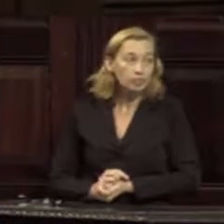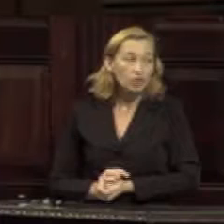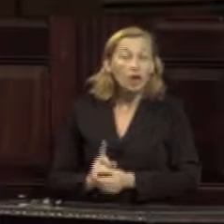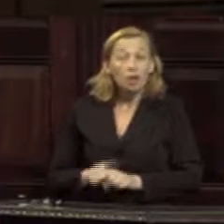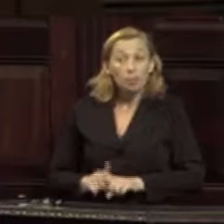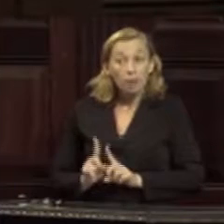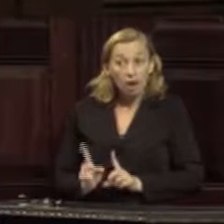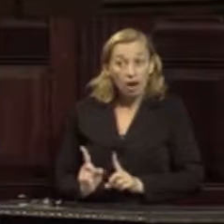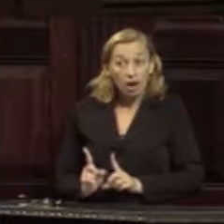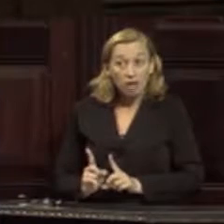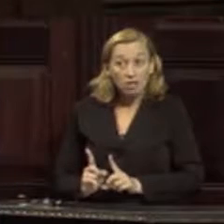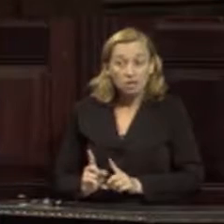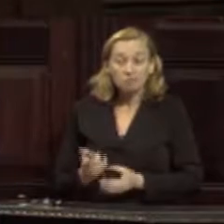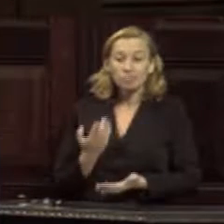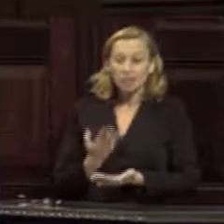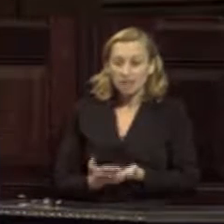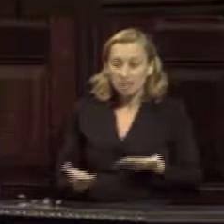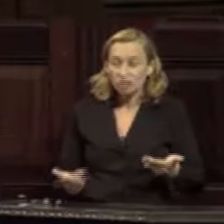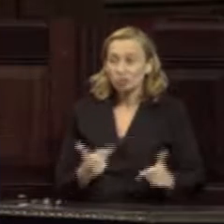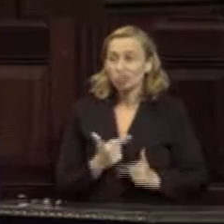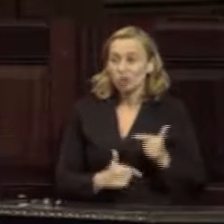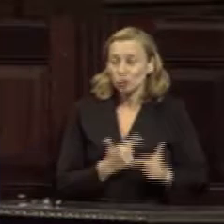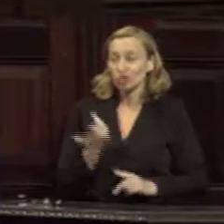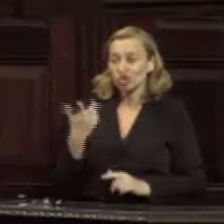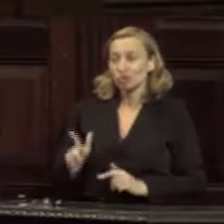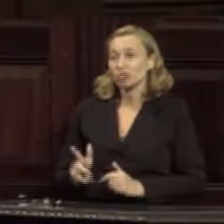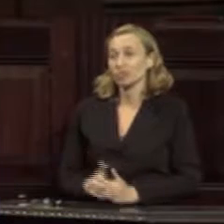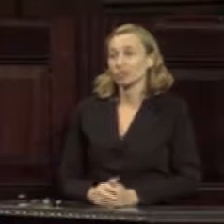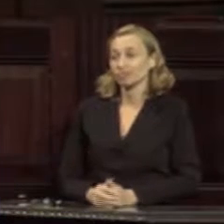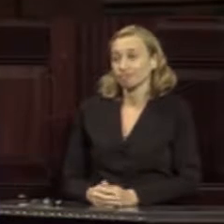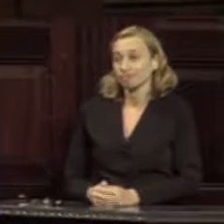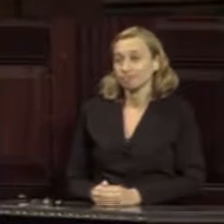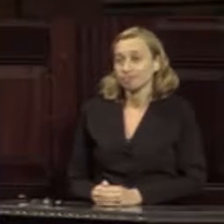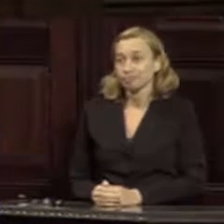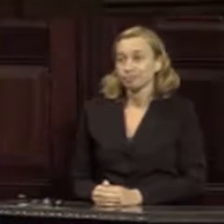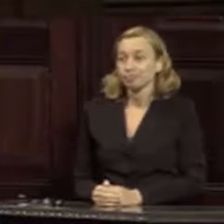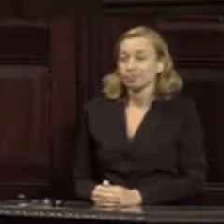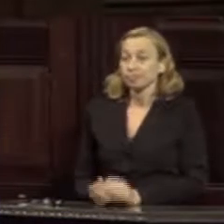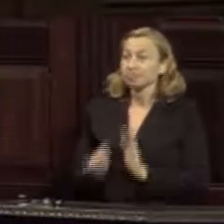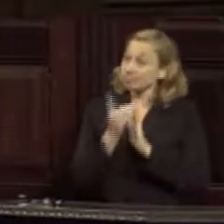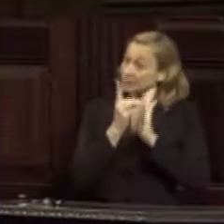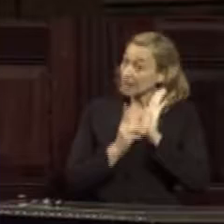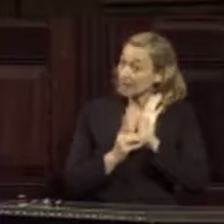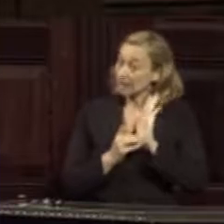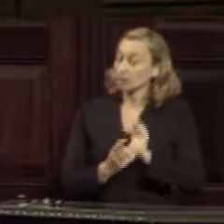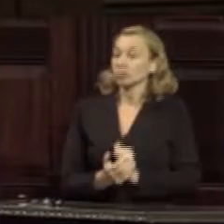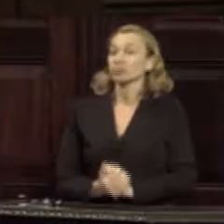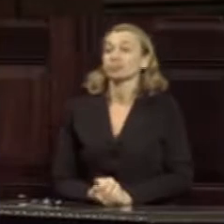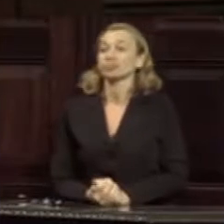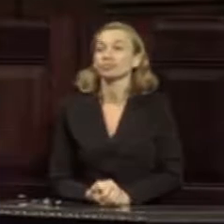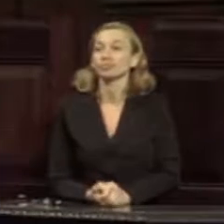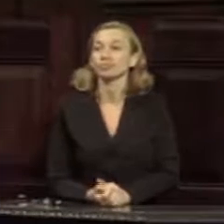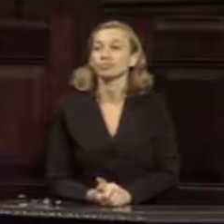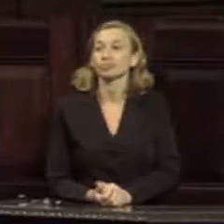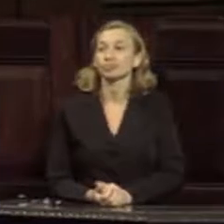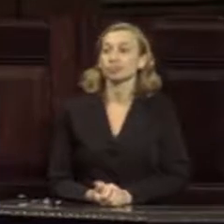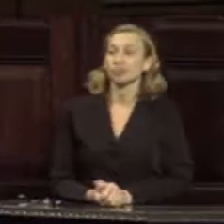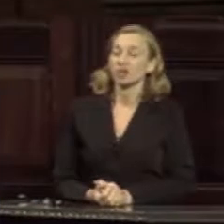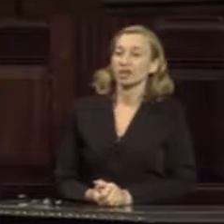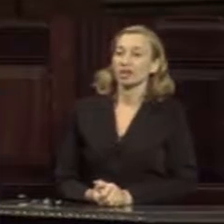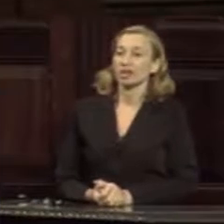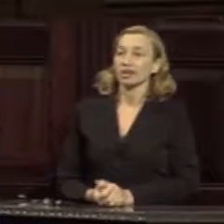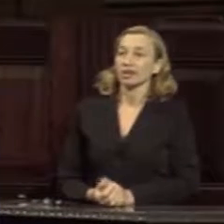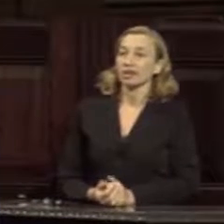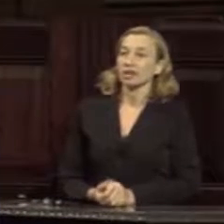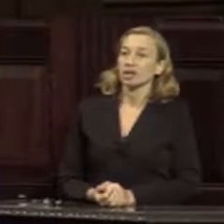Mas nós perdemos mais uma batalha. E o repetro, que foi uma invenção de Fernando